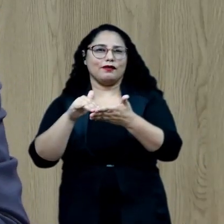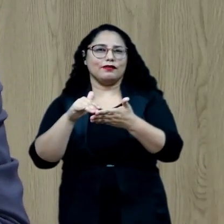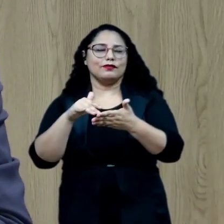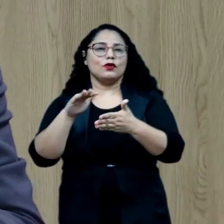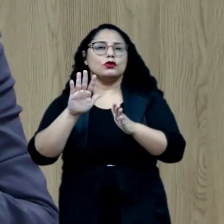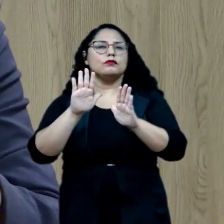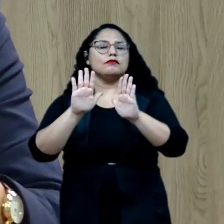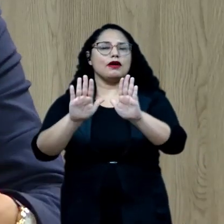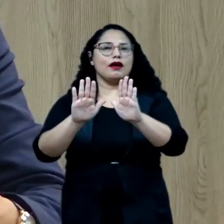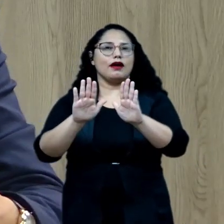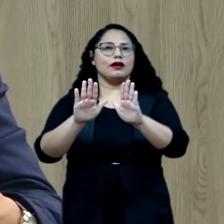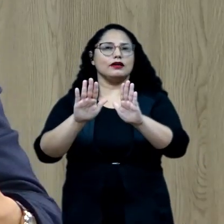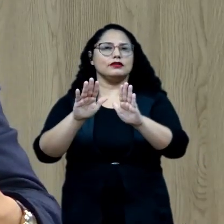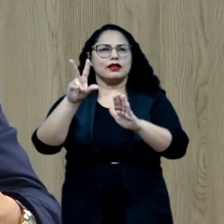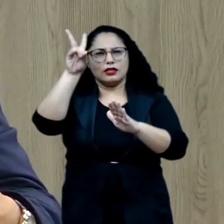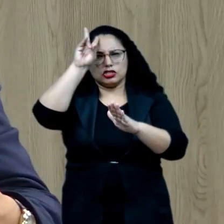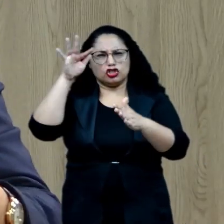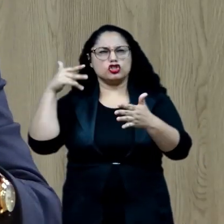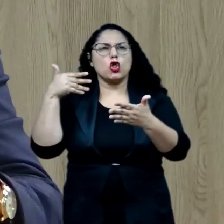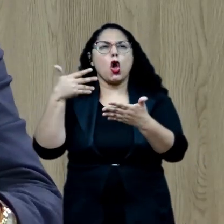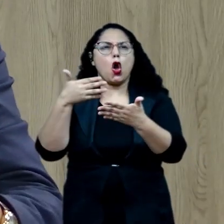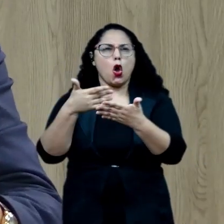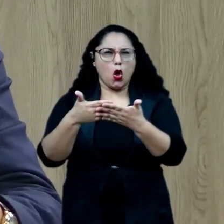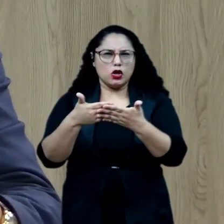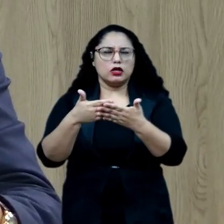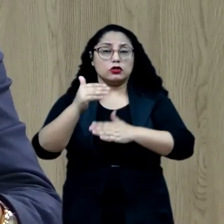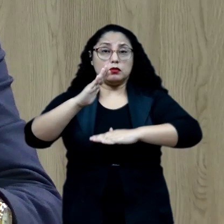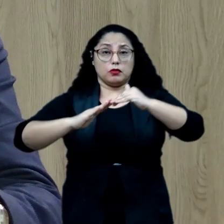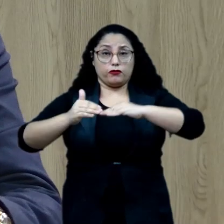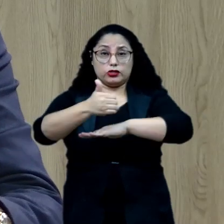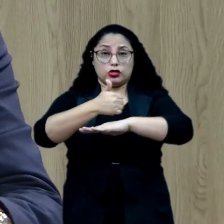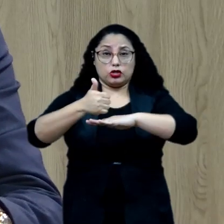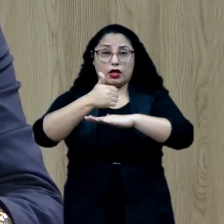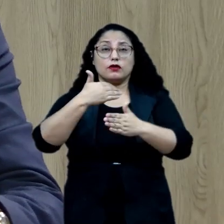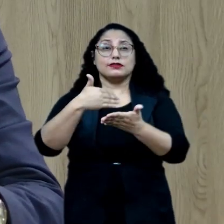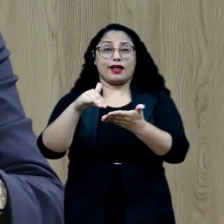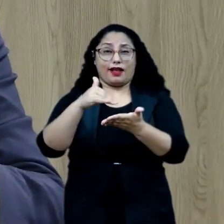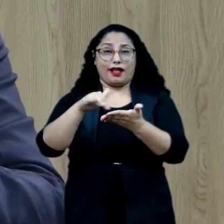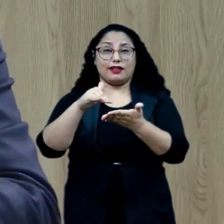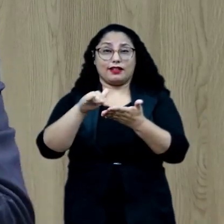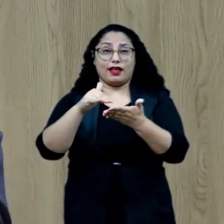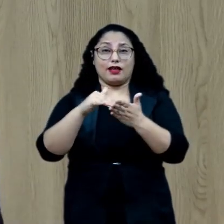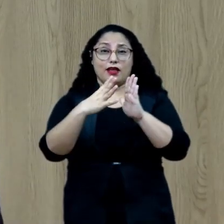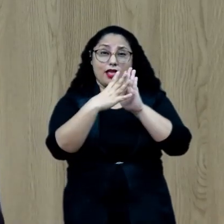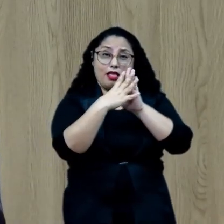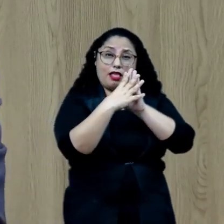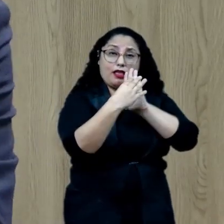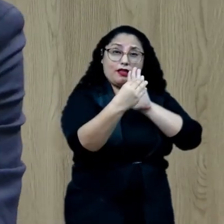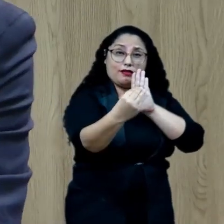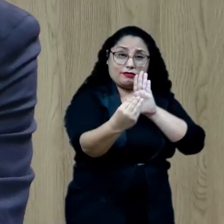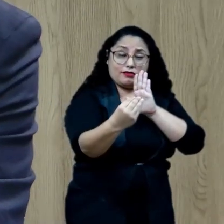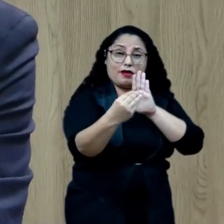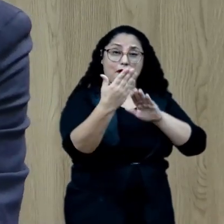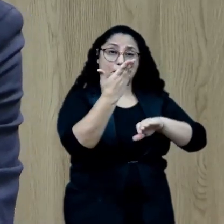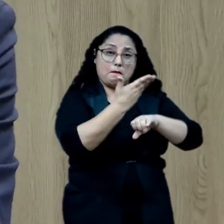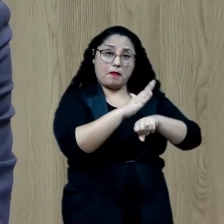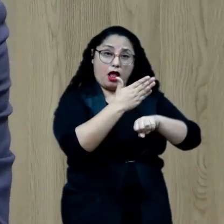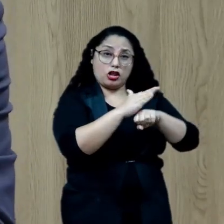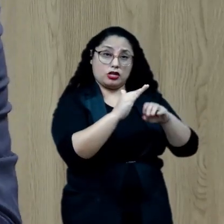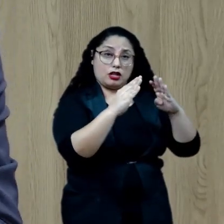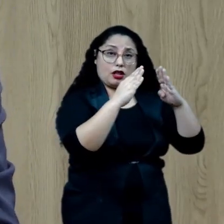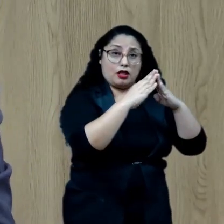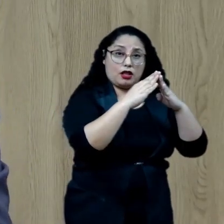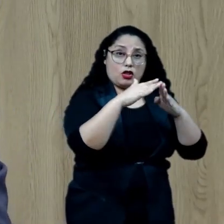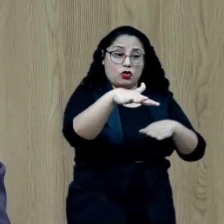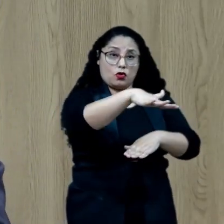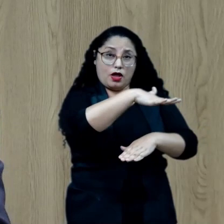Só que esse histórico do profissional de secretariado espelhando práticas do lar no